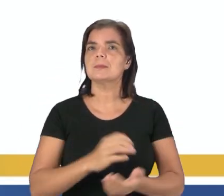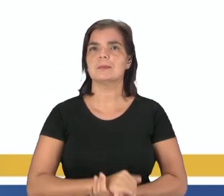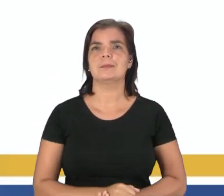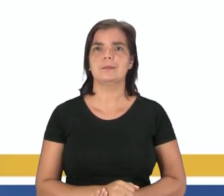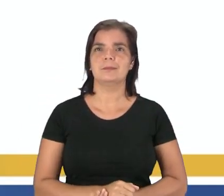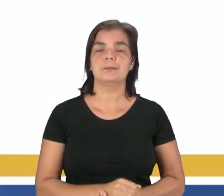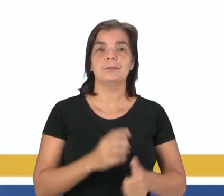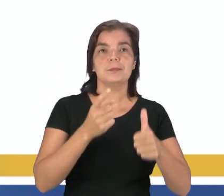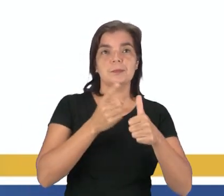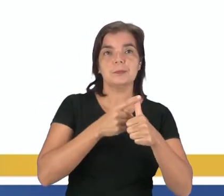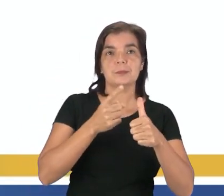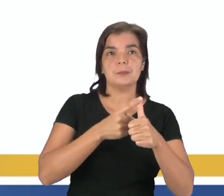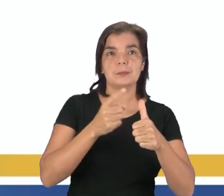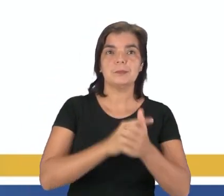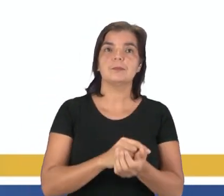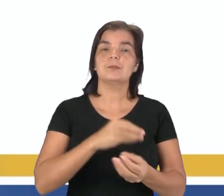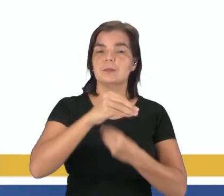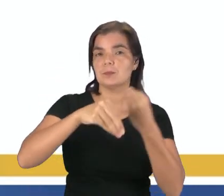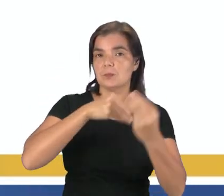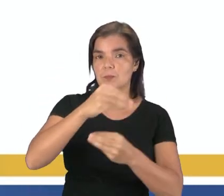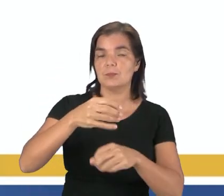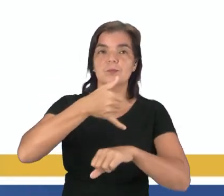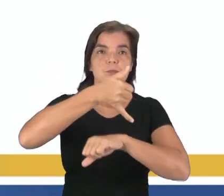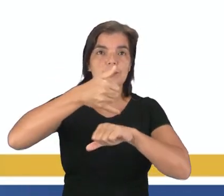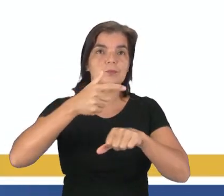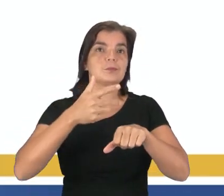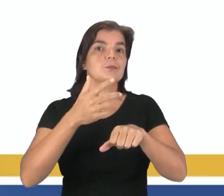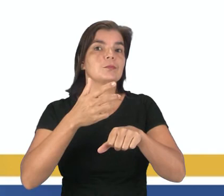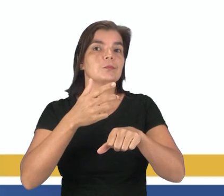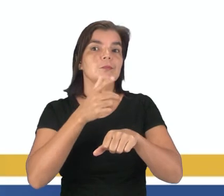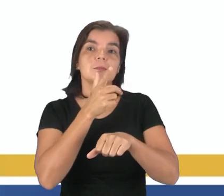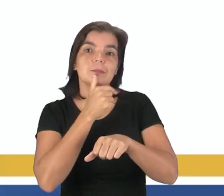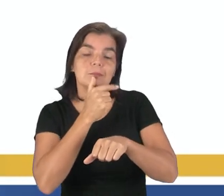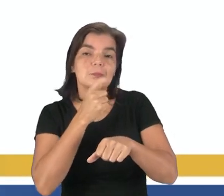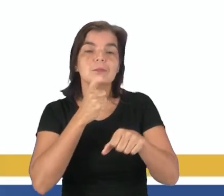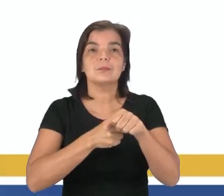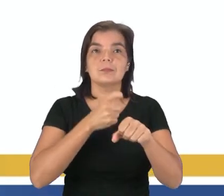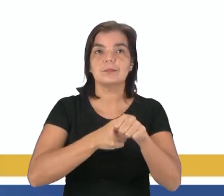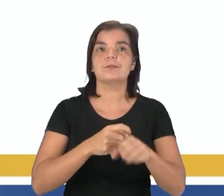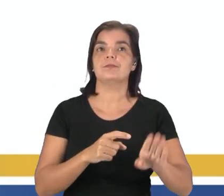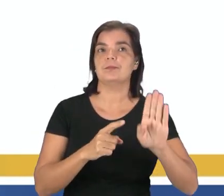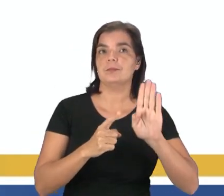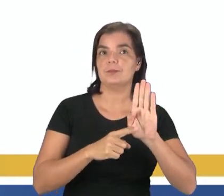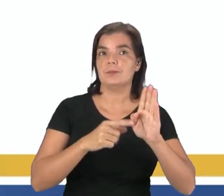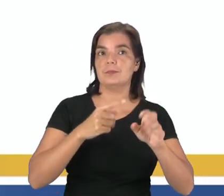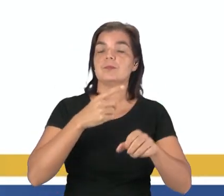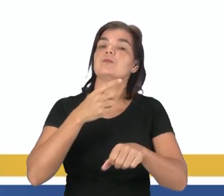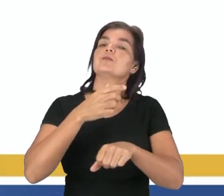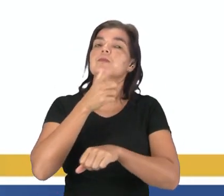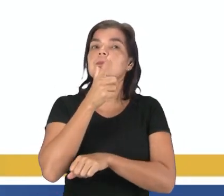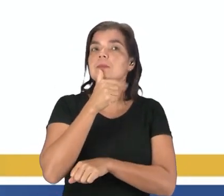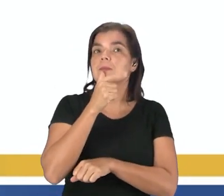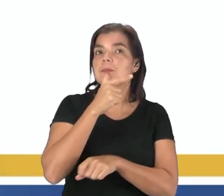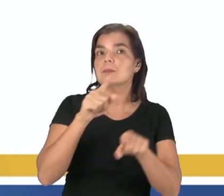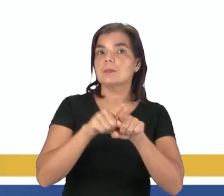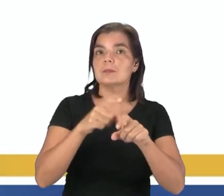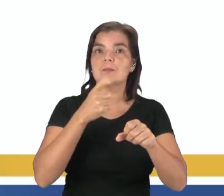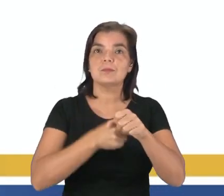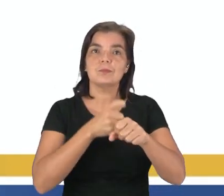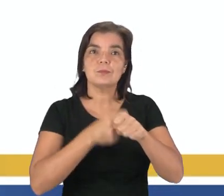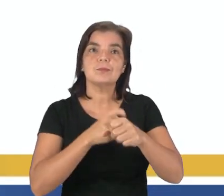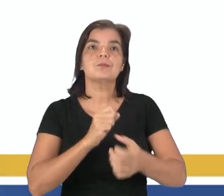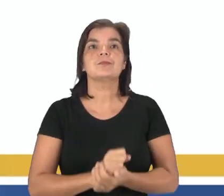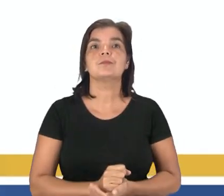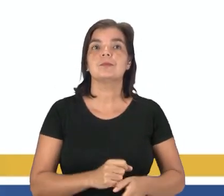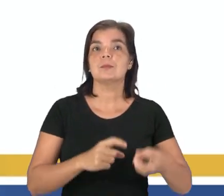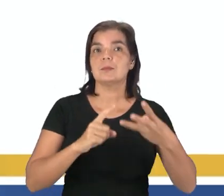representações? Na primeira, ele me diz que a mistura aí é de óleo, água e gelo. Na segunda, água gasificada e gelo, água com